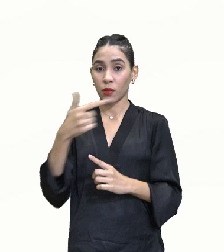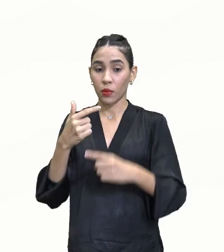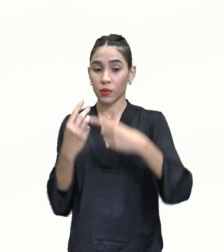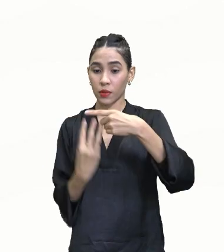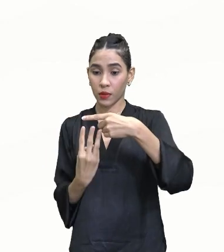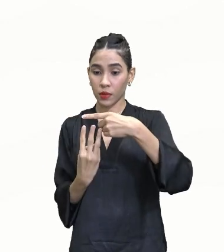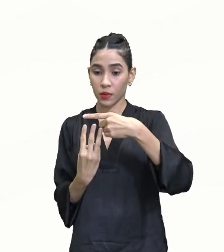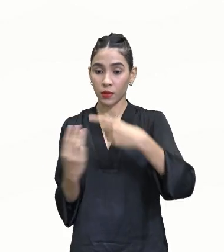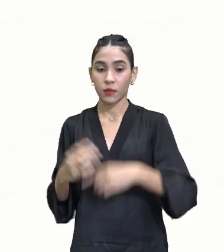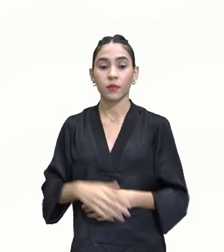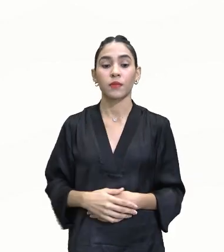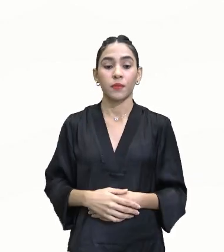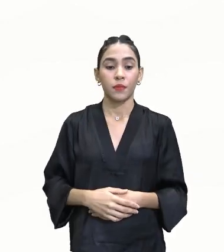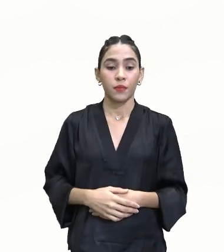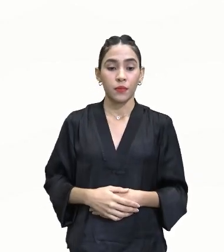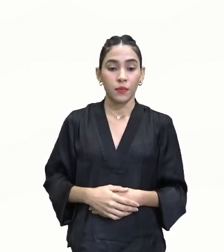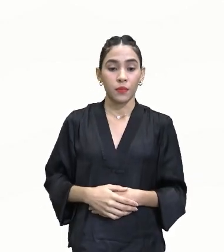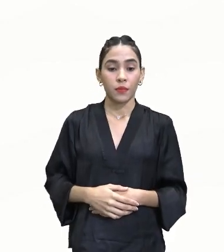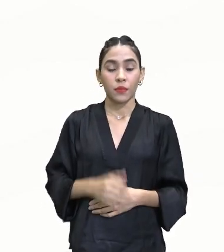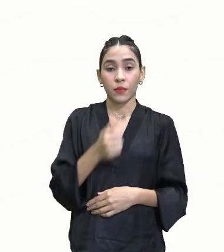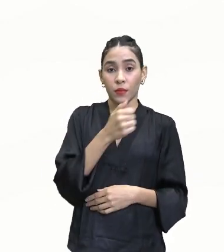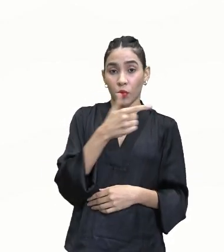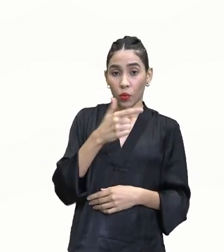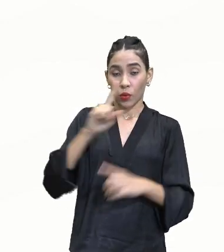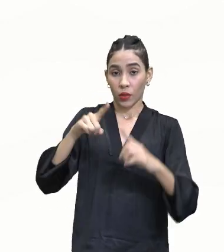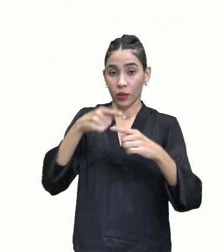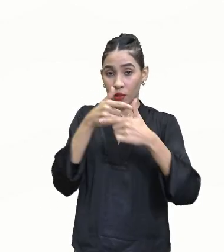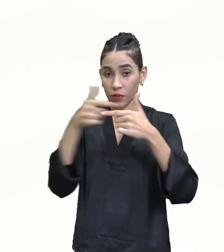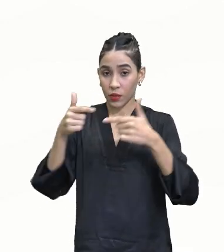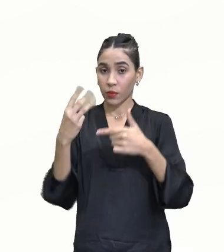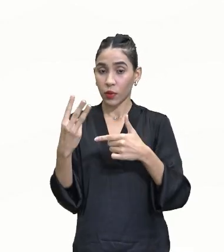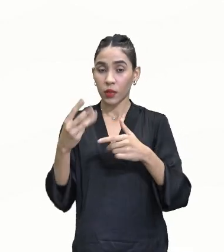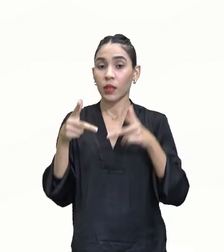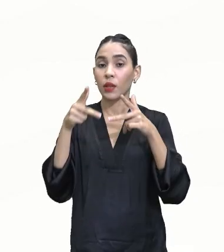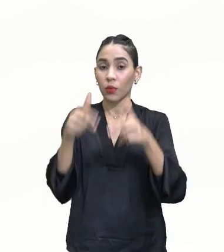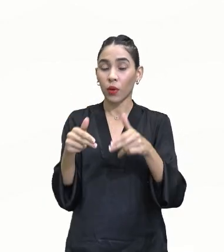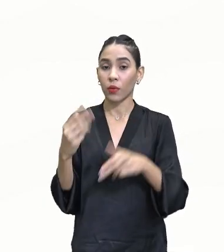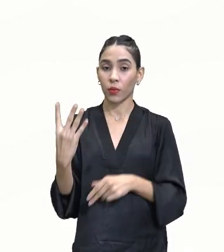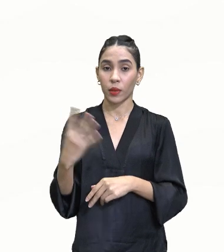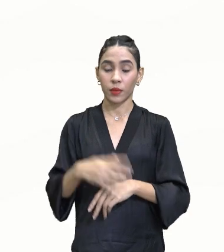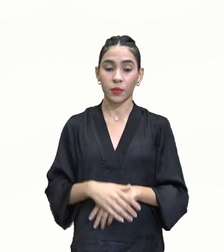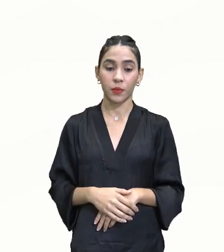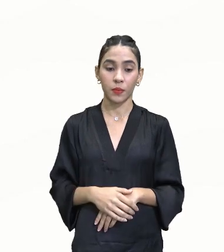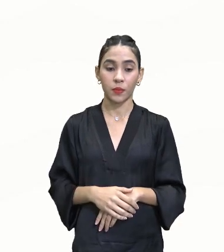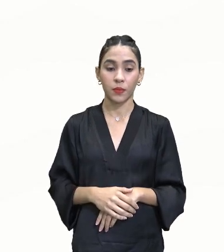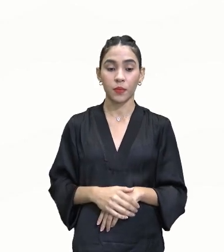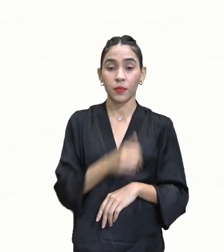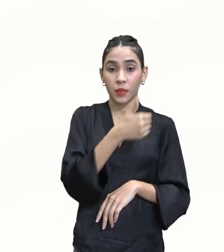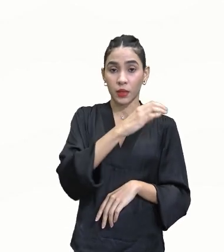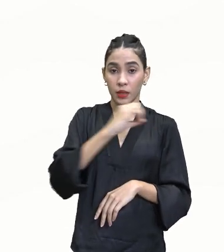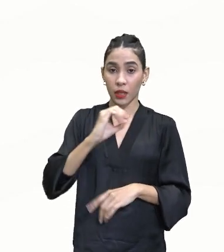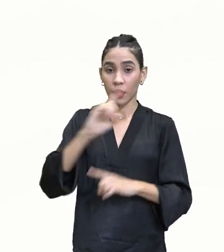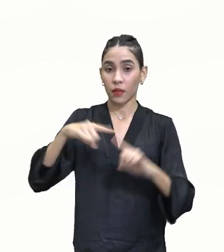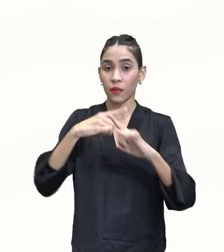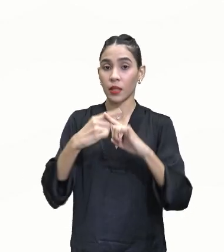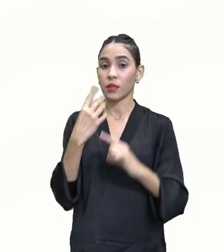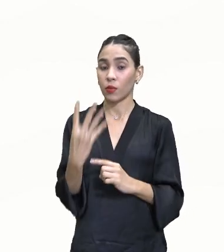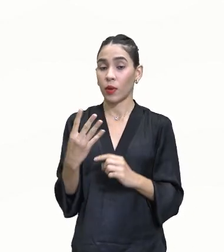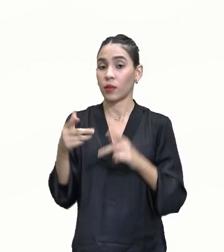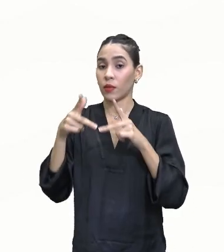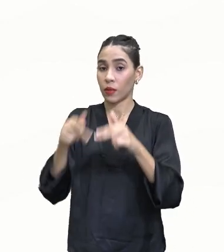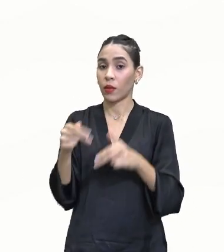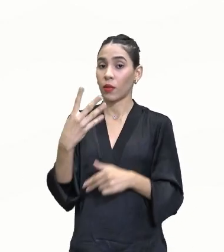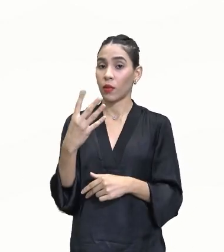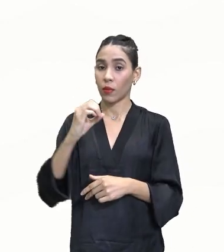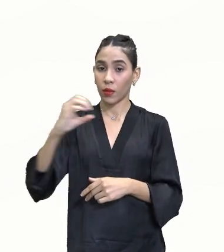eu posso logo dividir aqui, ó, 12 dividido por 3 é quanto? 4. E 100 vezes 4 é igual